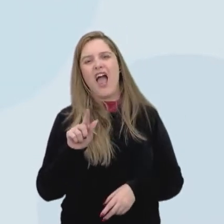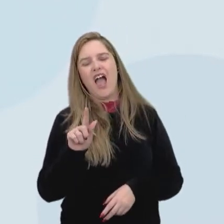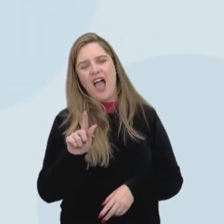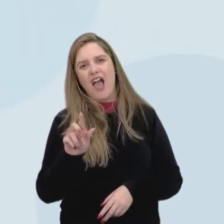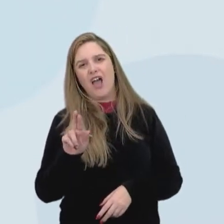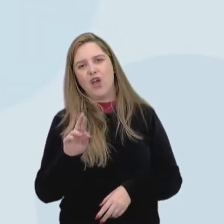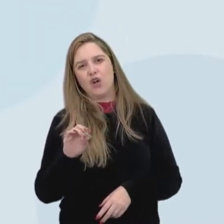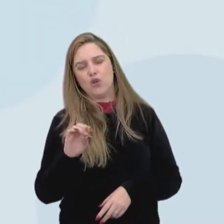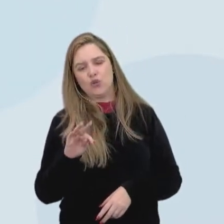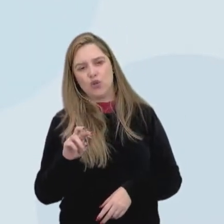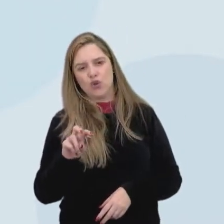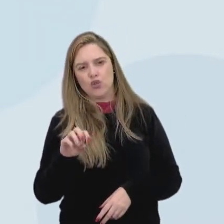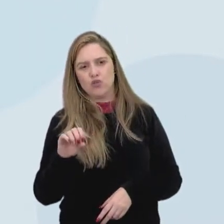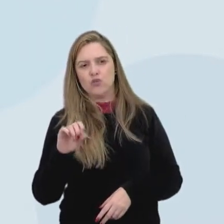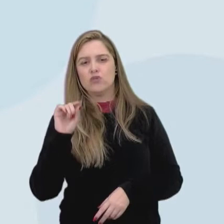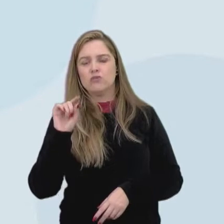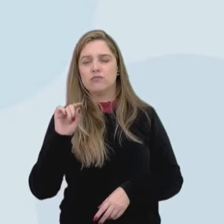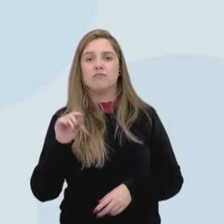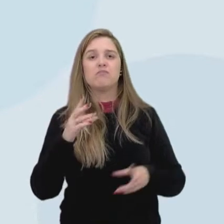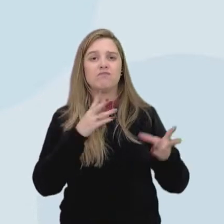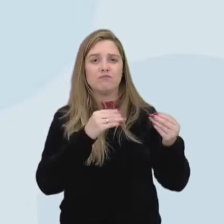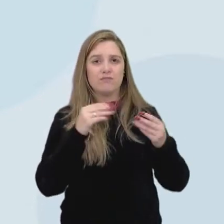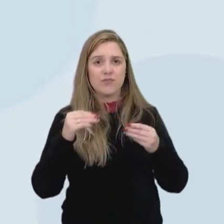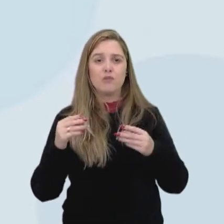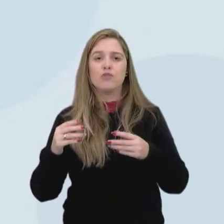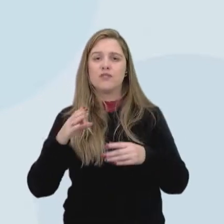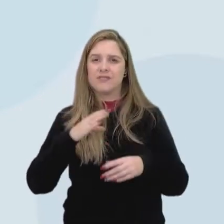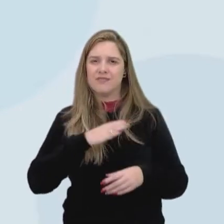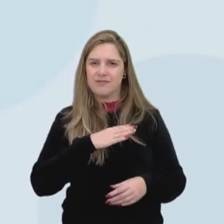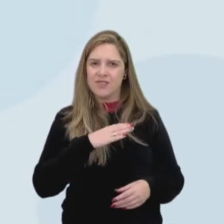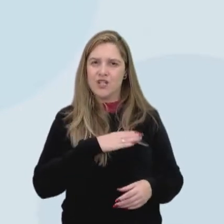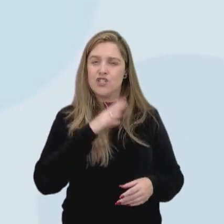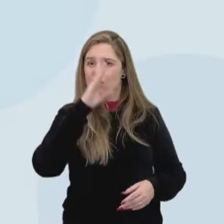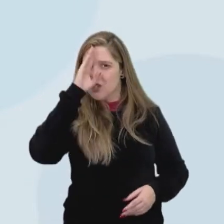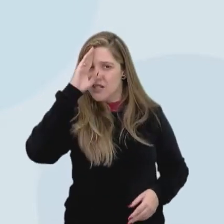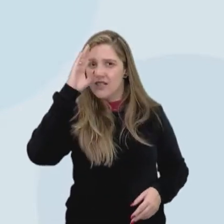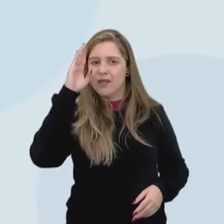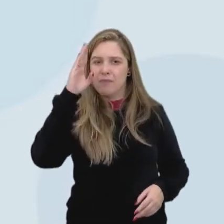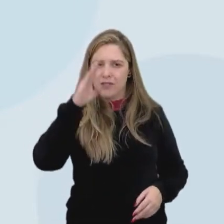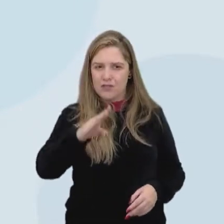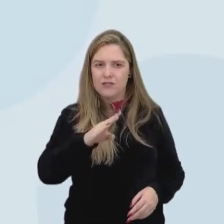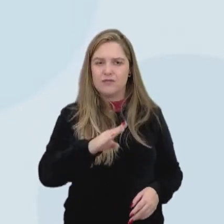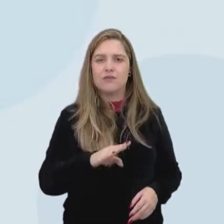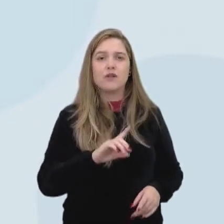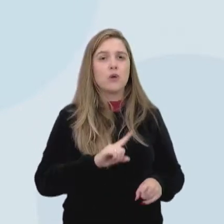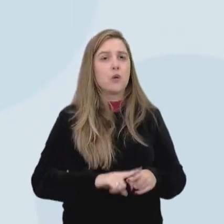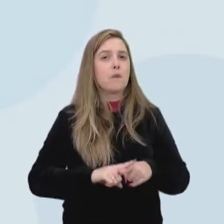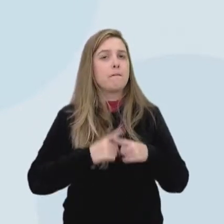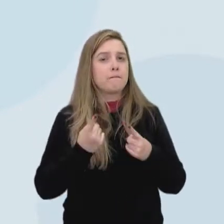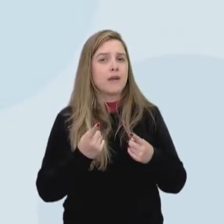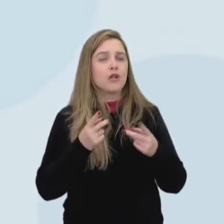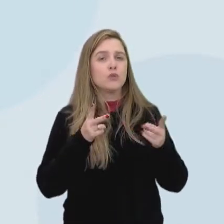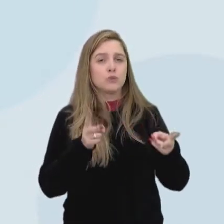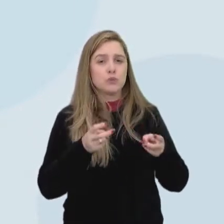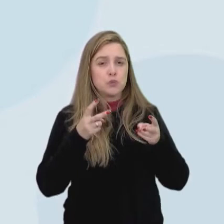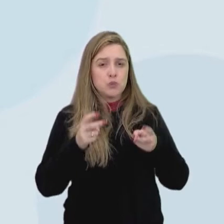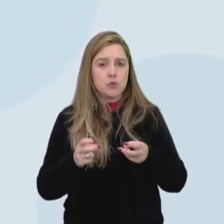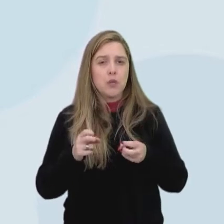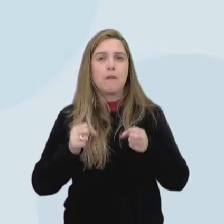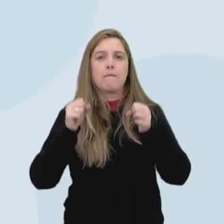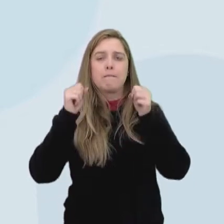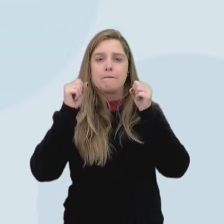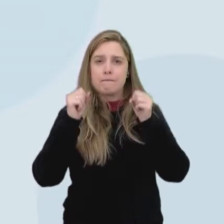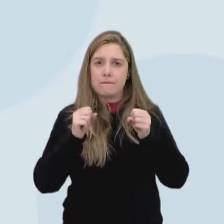esse consumo de agrotóxicos muitas vezes não se dá diretamente, Mas o consumo de agrotóxicos